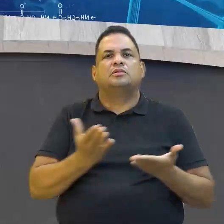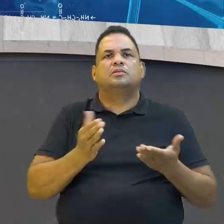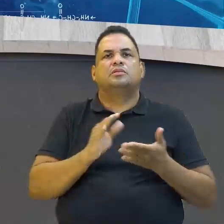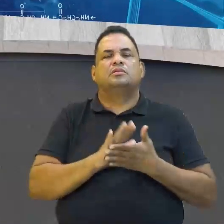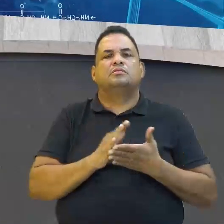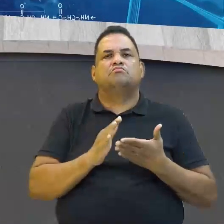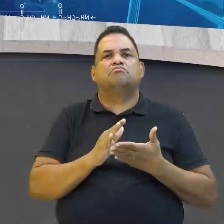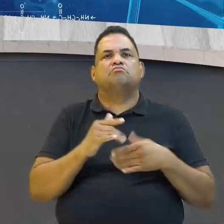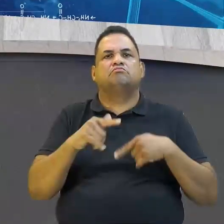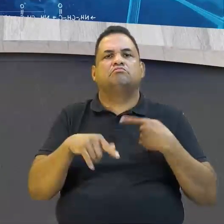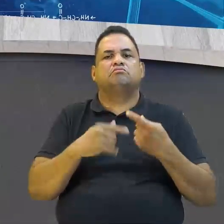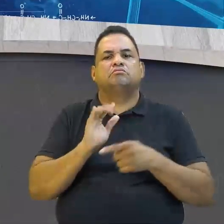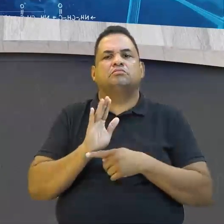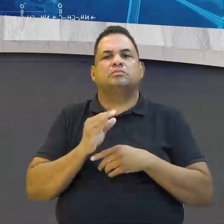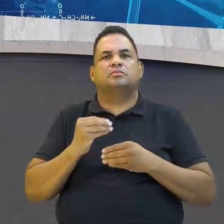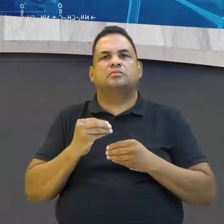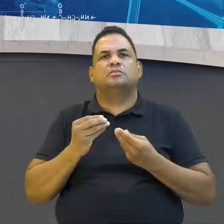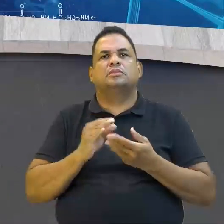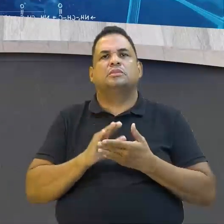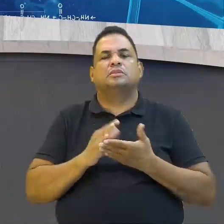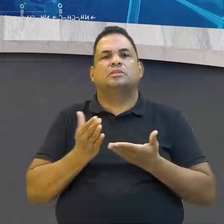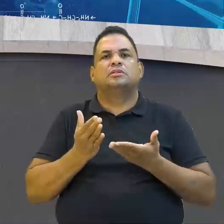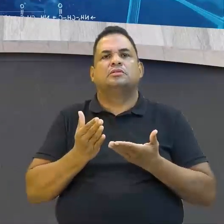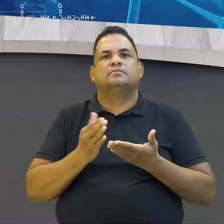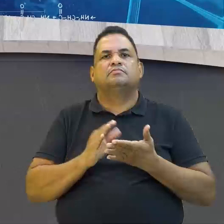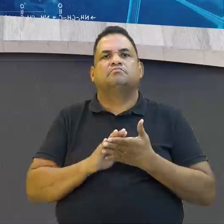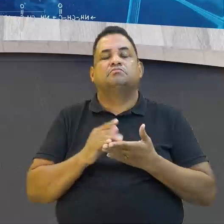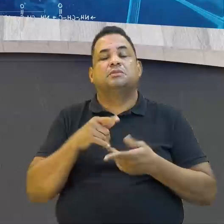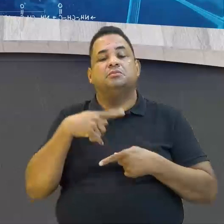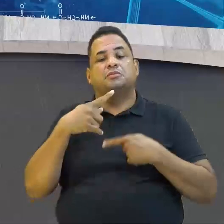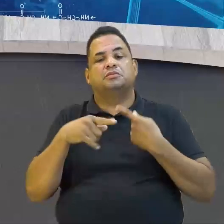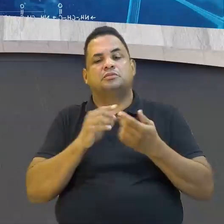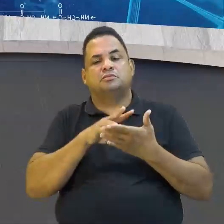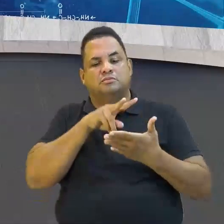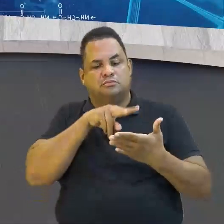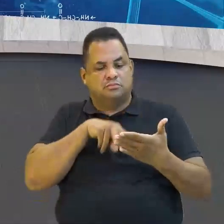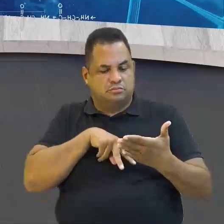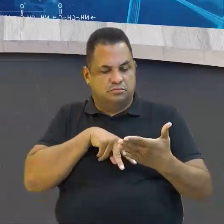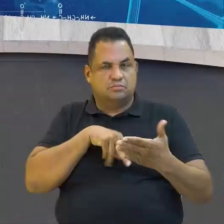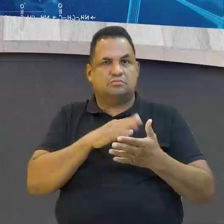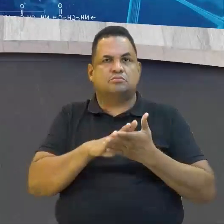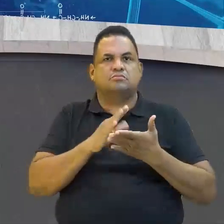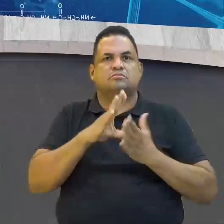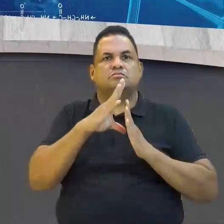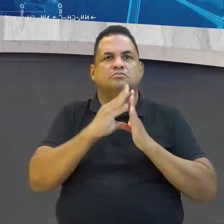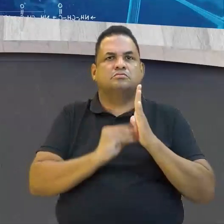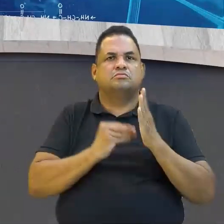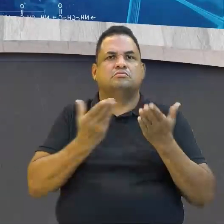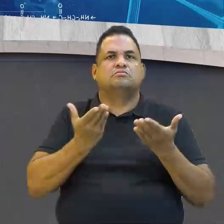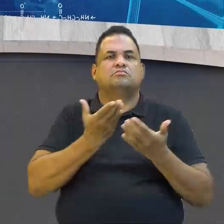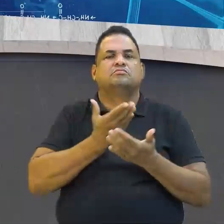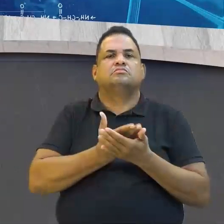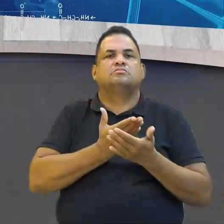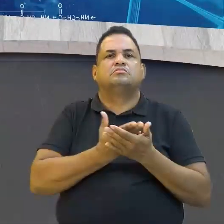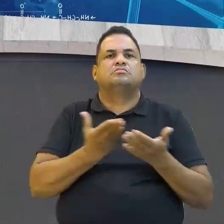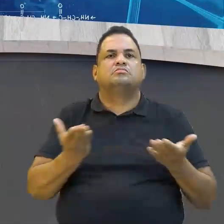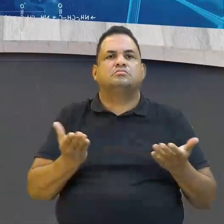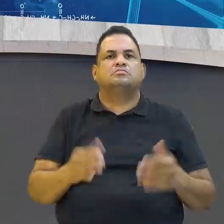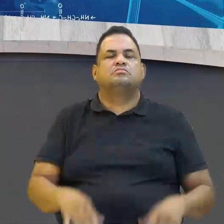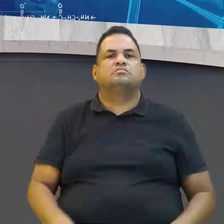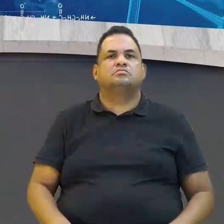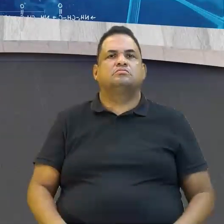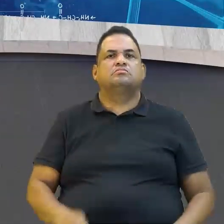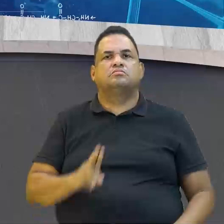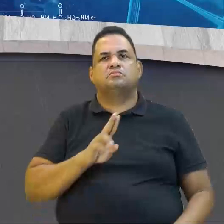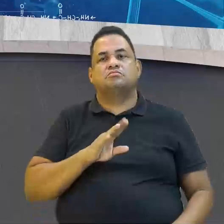acessar depois, o professor tem o link. E aí vocês podem estar lendo um pouco mais sobre o conteúdo que foi trabalhado na aula de hoje. No